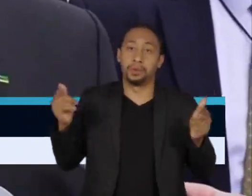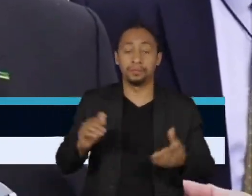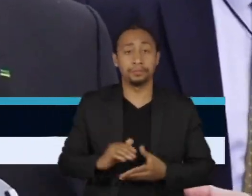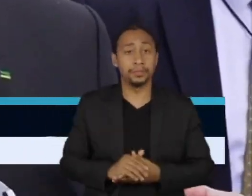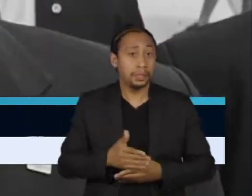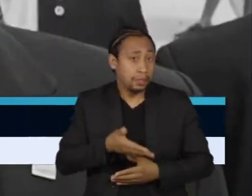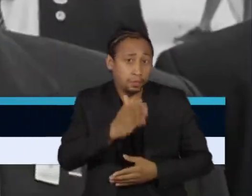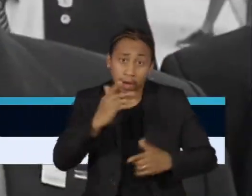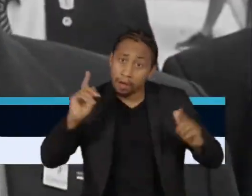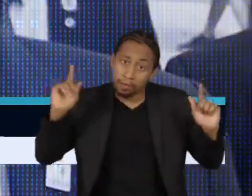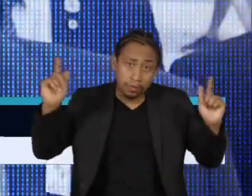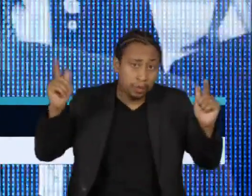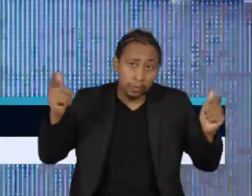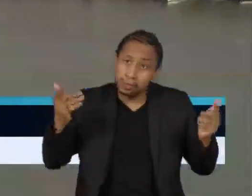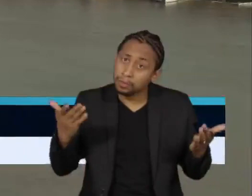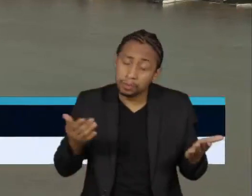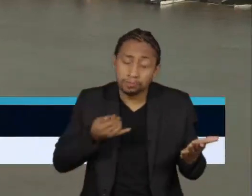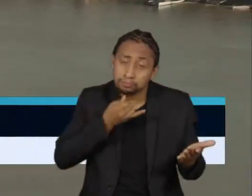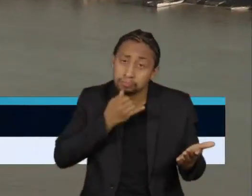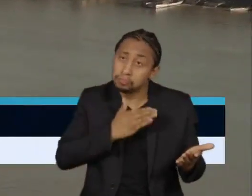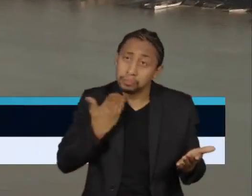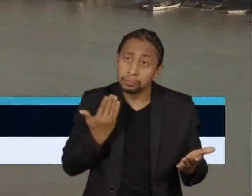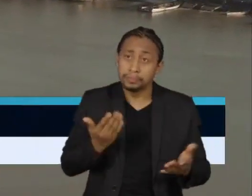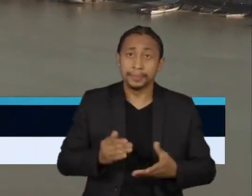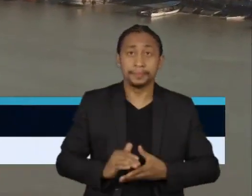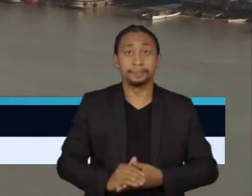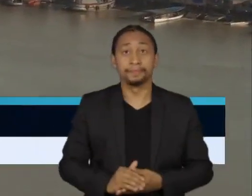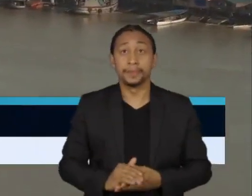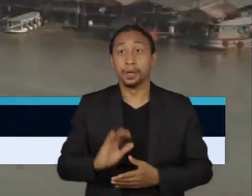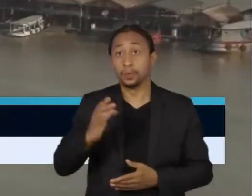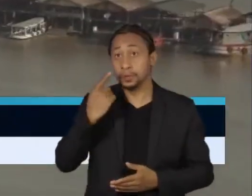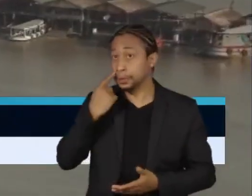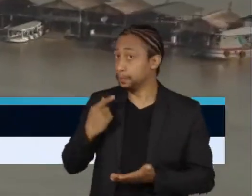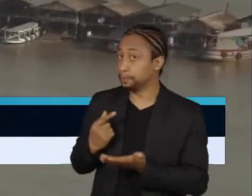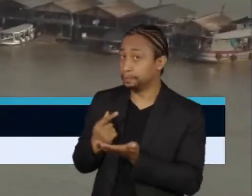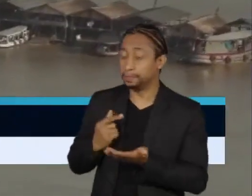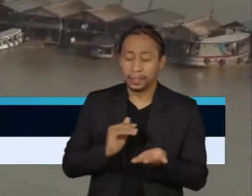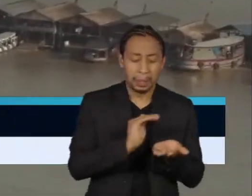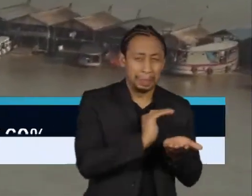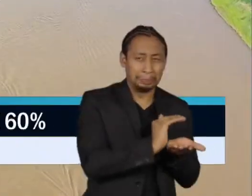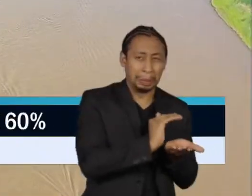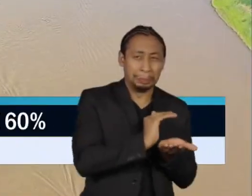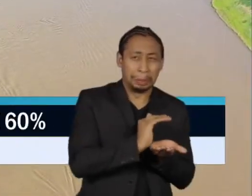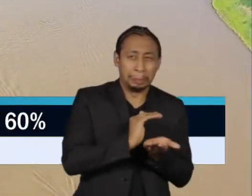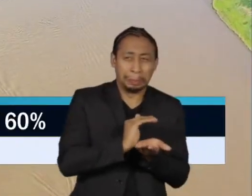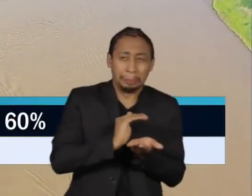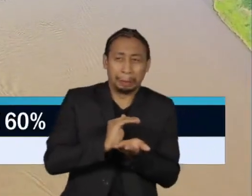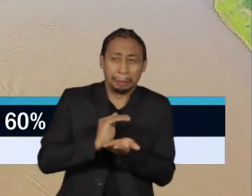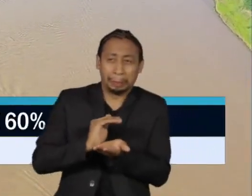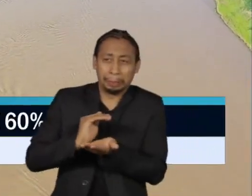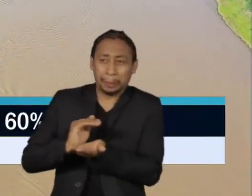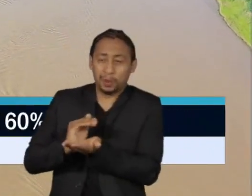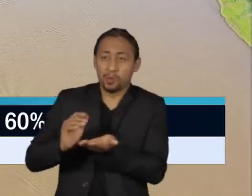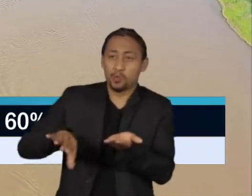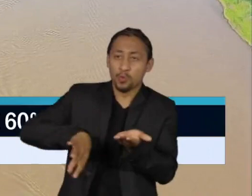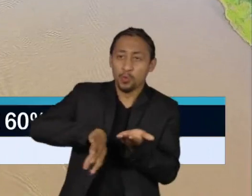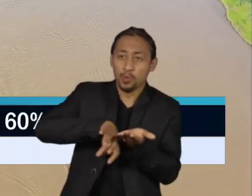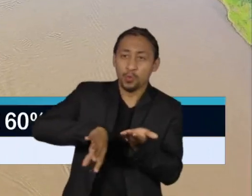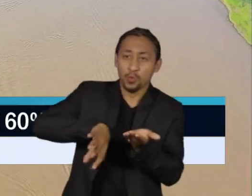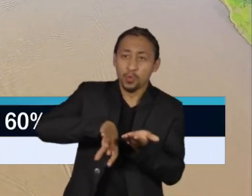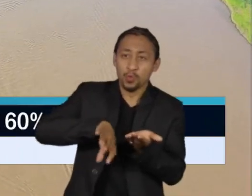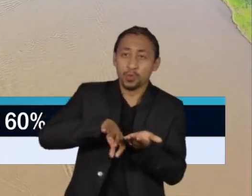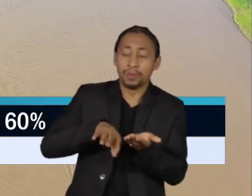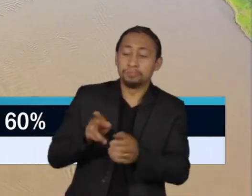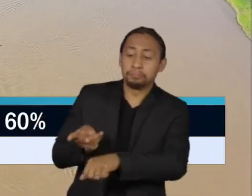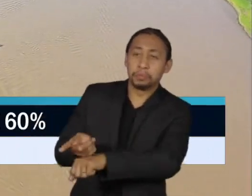aventura, a gente lamenta pelo pior. Uma das cenas decorrentes desse descaso foi a fila de balsas e dragas que exploravam ouro